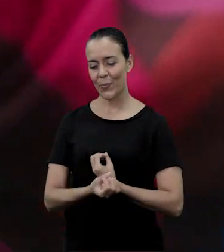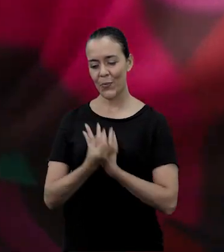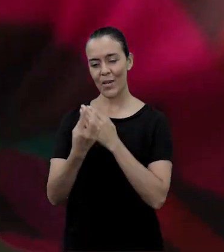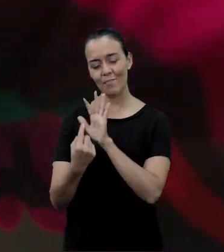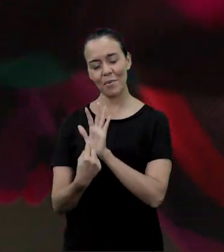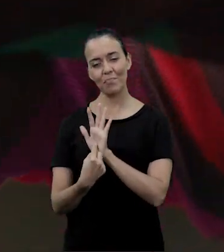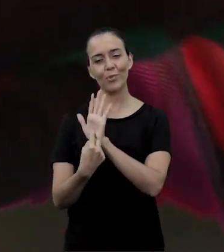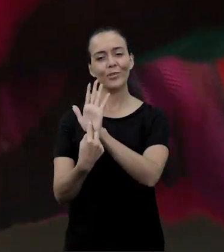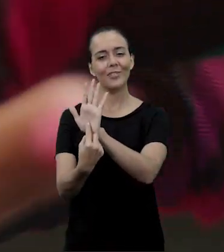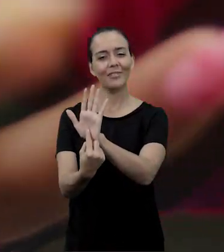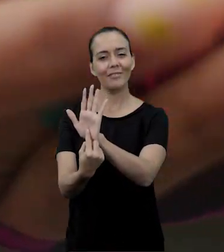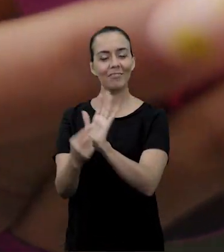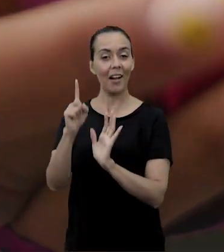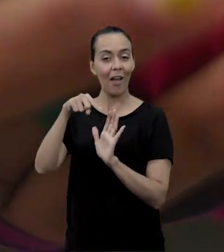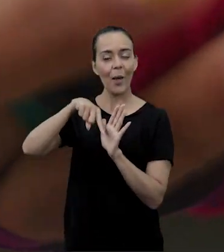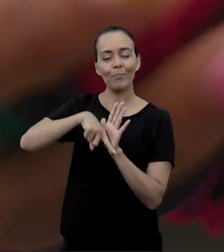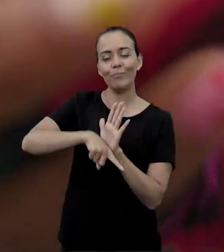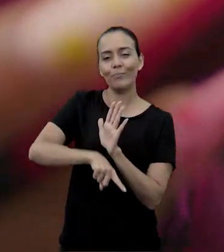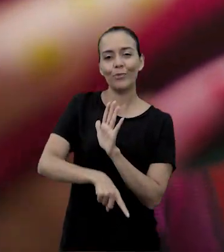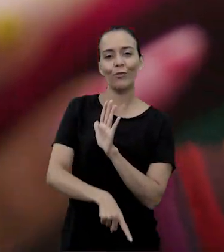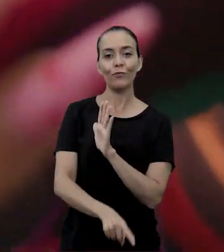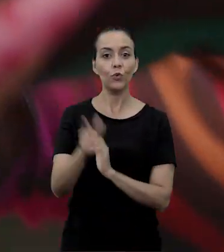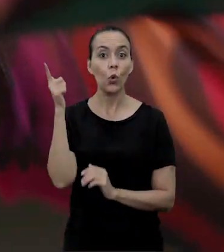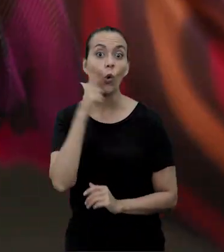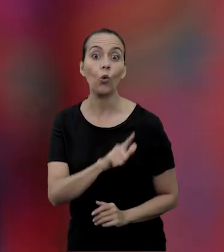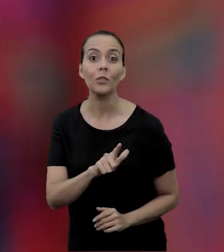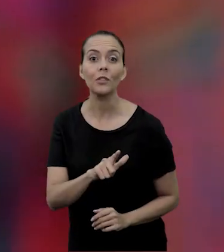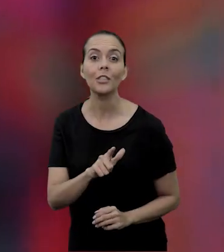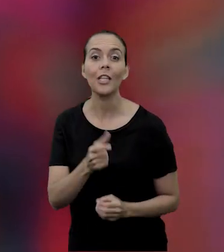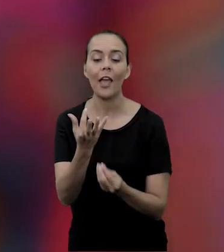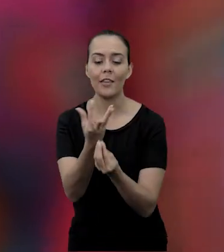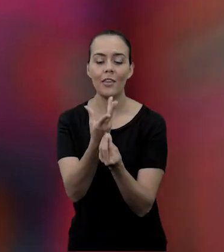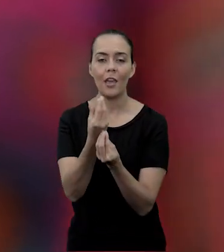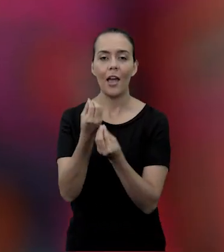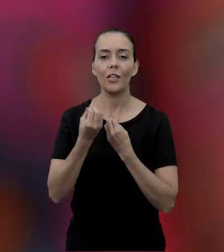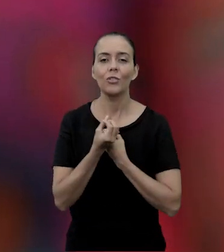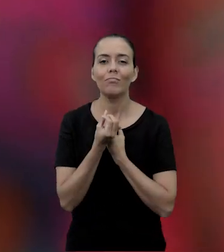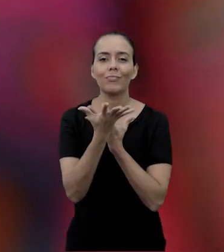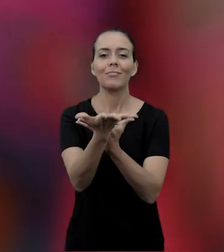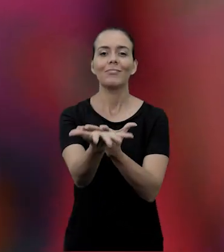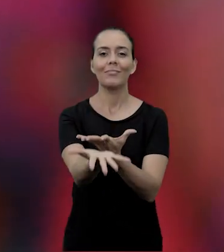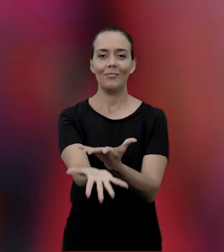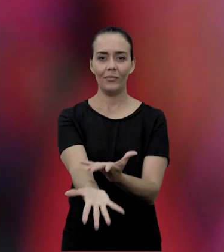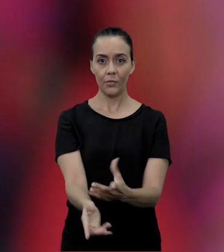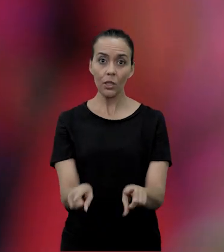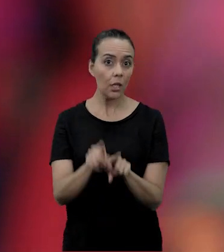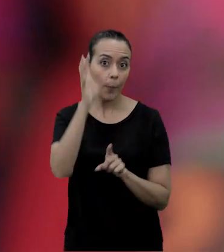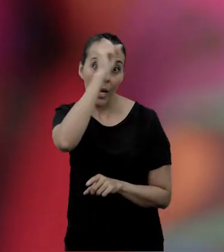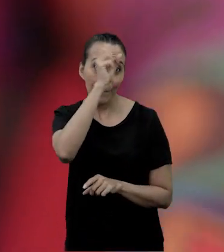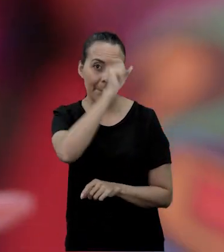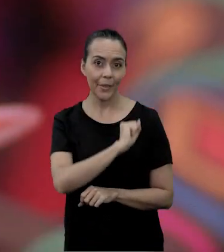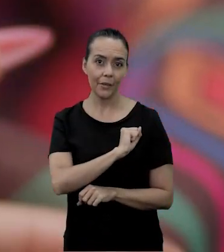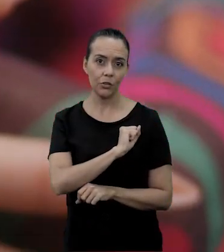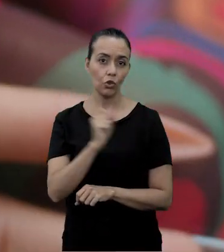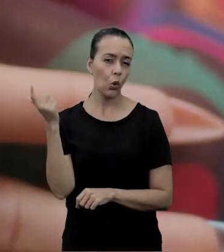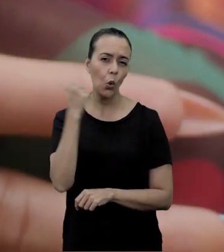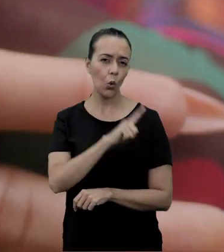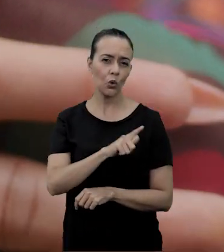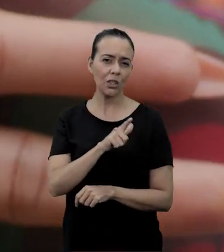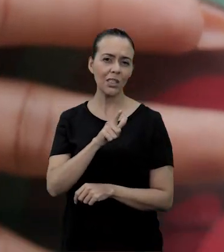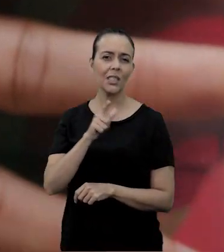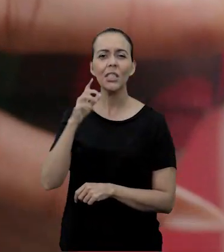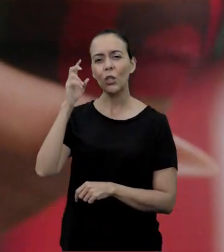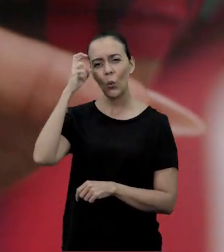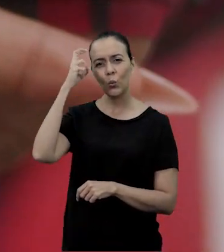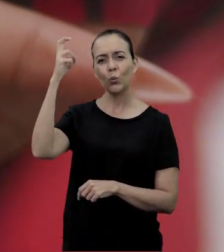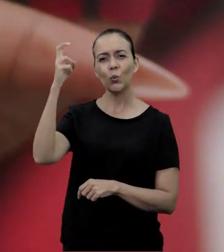é muito delicado, é muito profundo, você expressa por meio da arte. E ali você também aprende. Então, acesso à cultura, por exemplo,